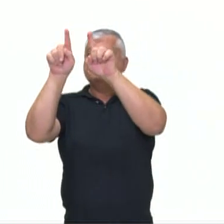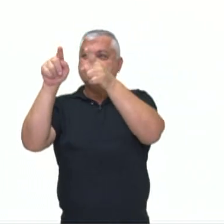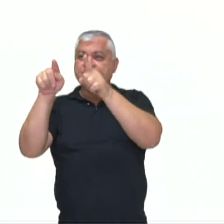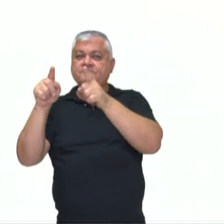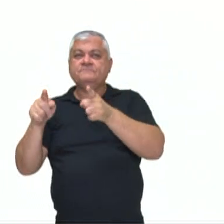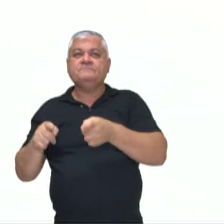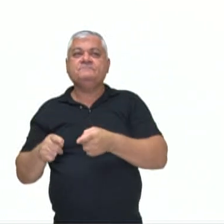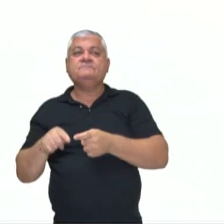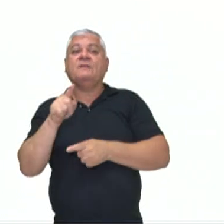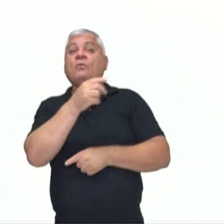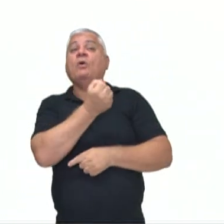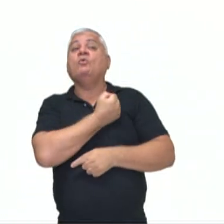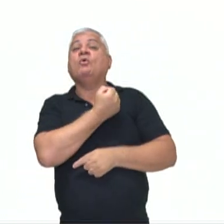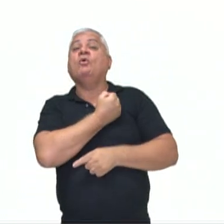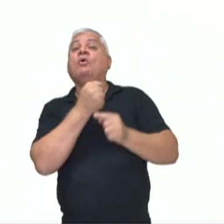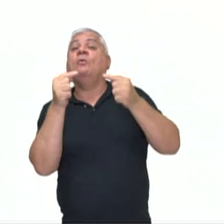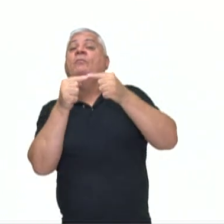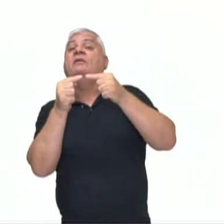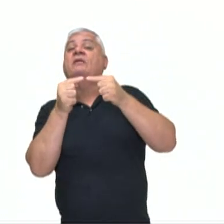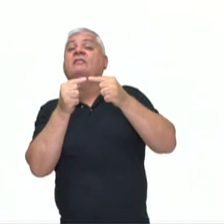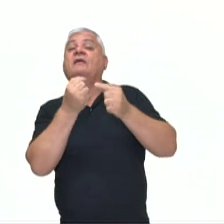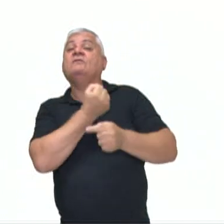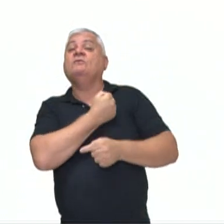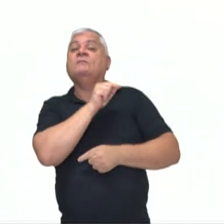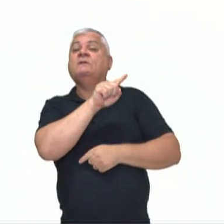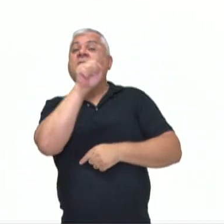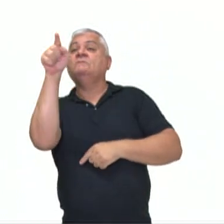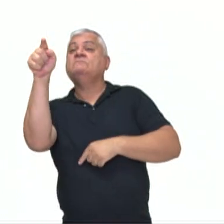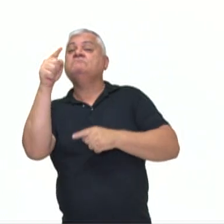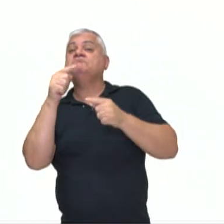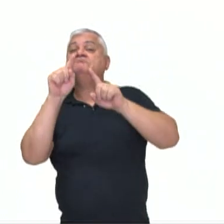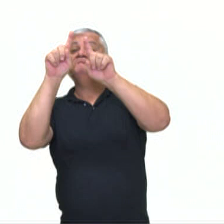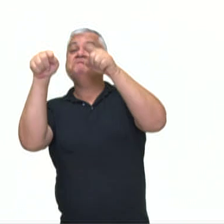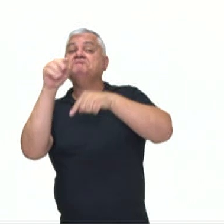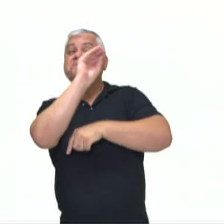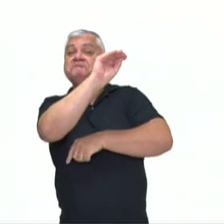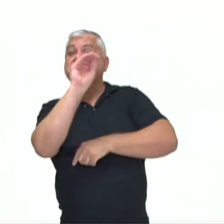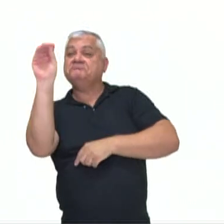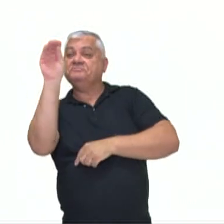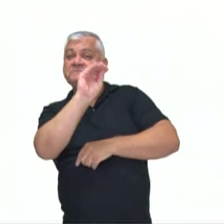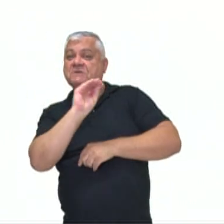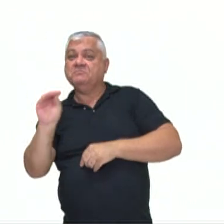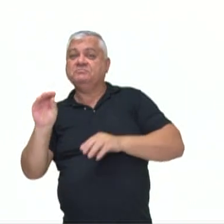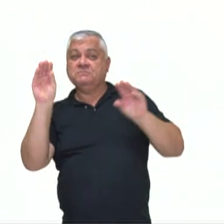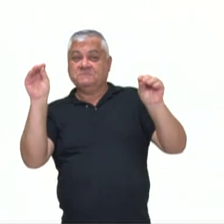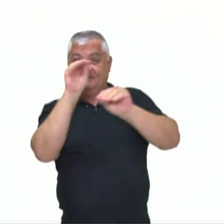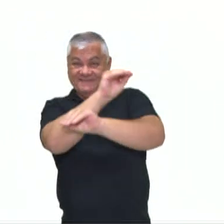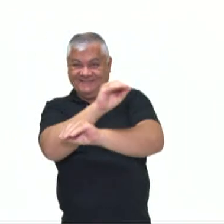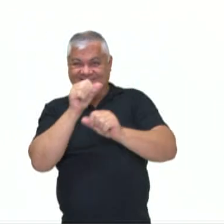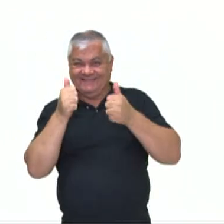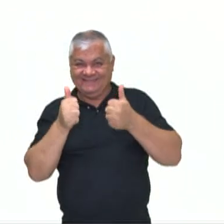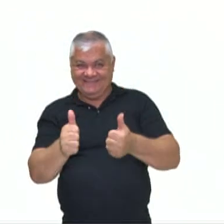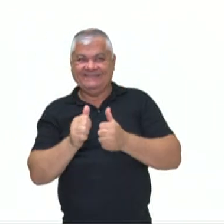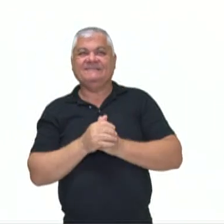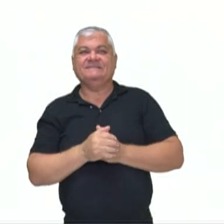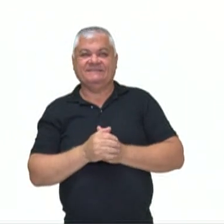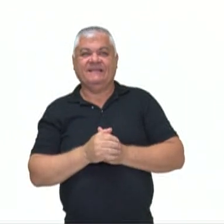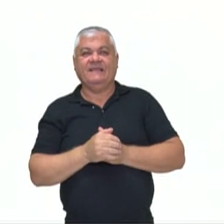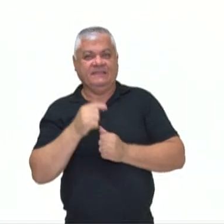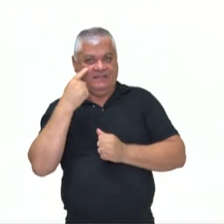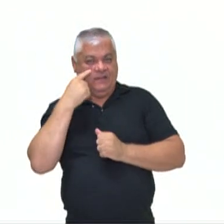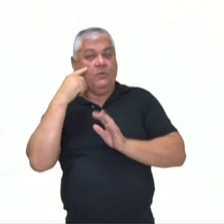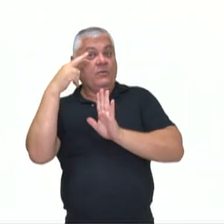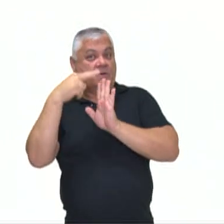nome, número e ao lado também o pronome correspondente. Es mi nuevo vecino, no somos novios,